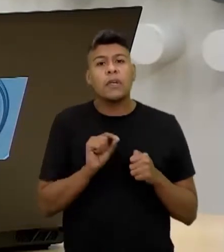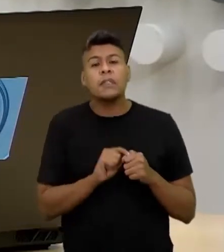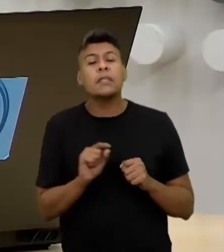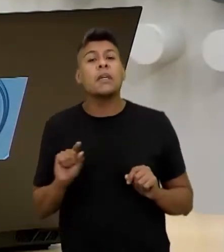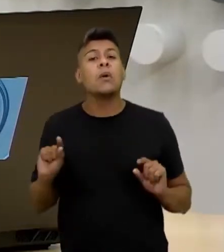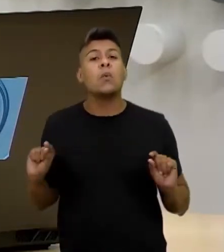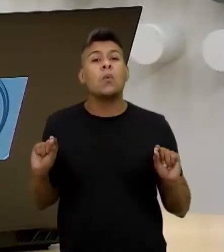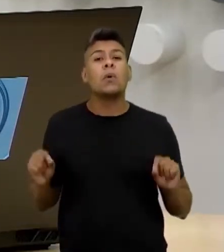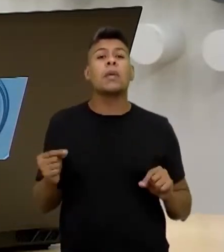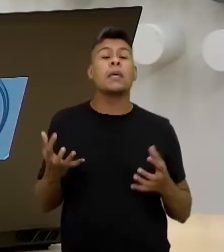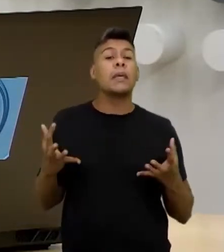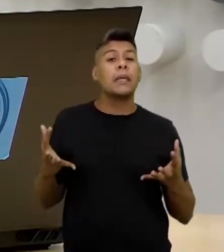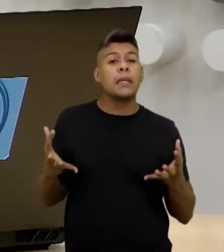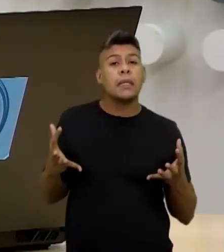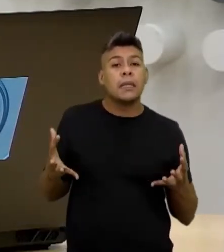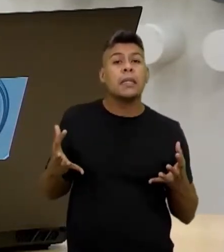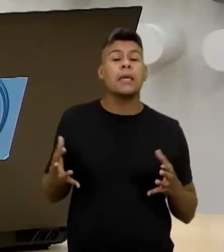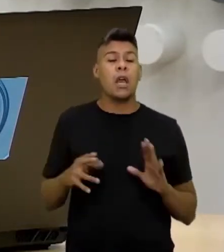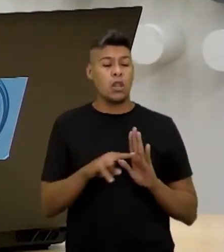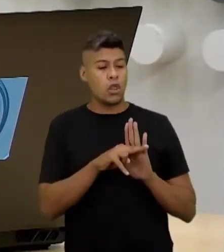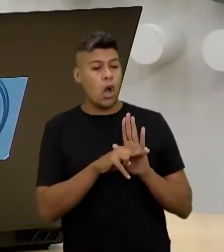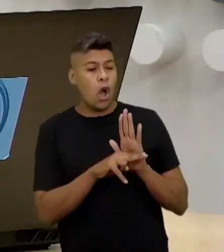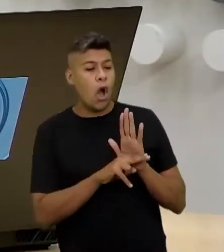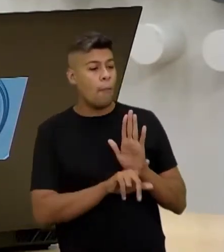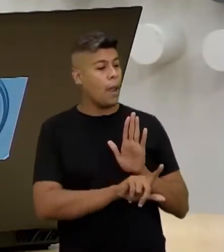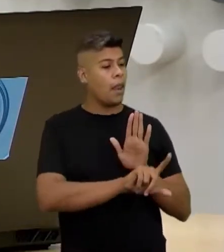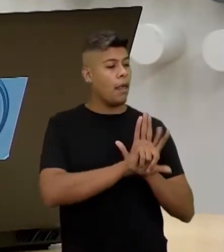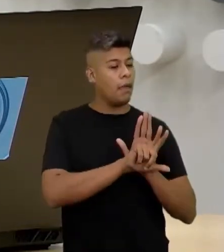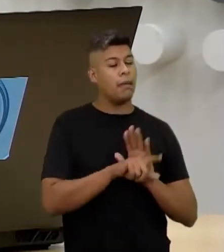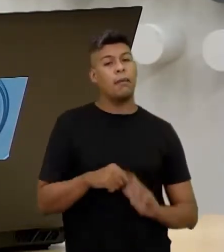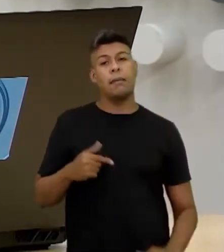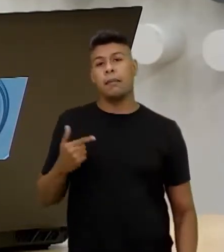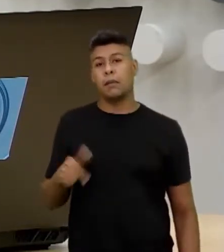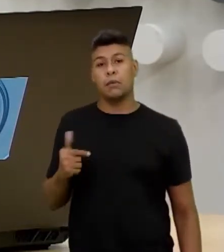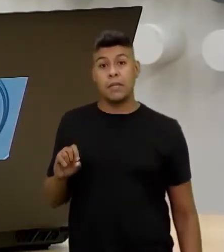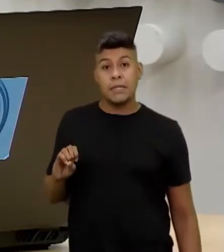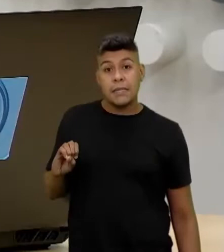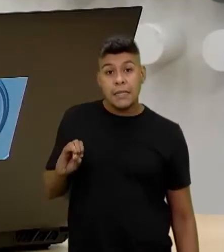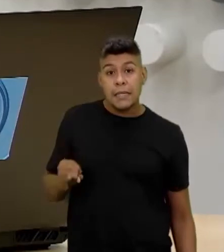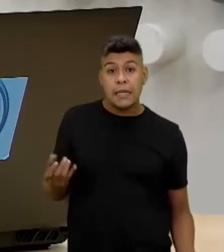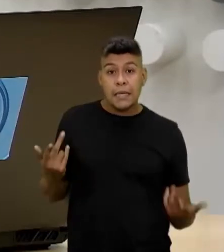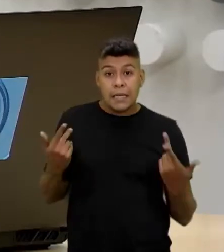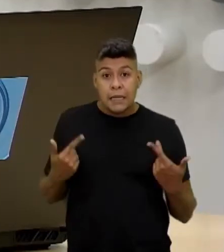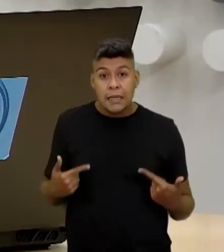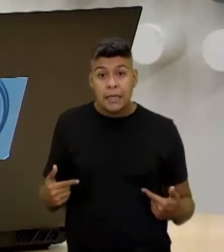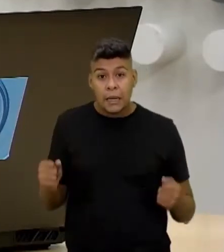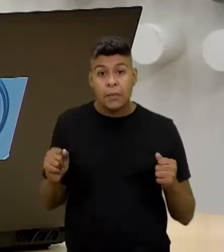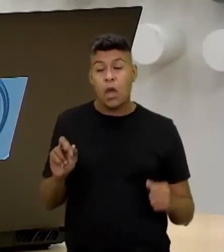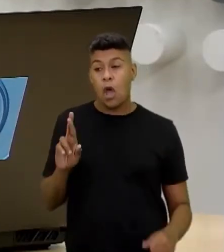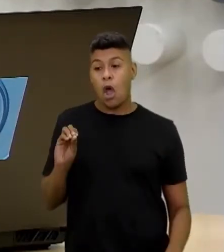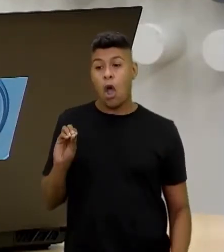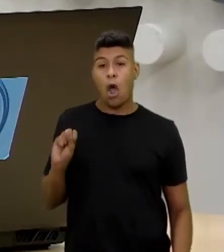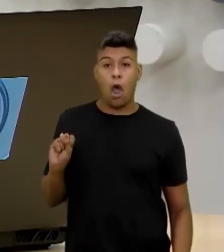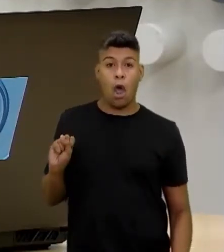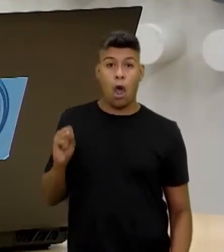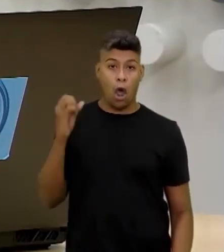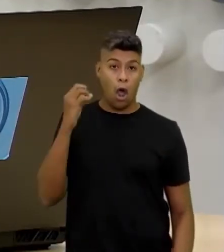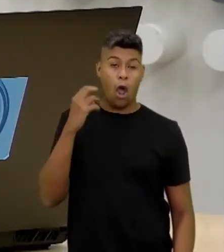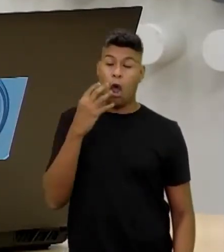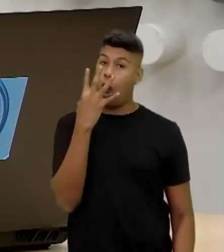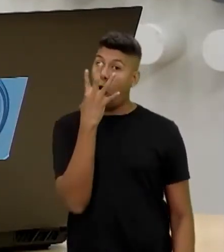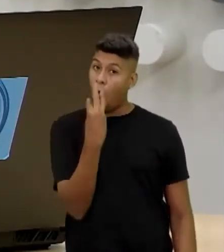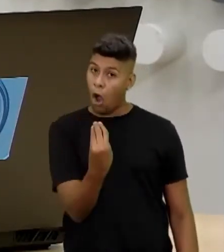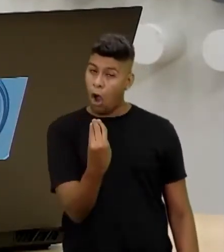queria e não tinha muitas normas tal Só que sim o estado de natureza para Hobbes era